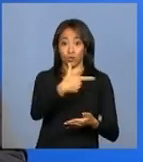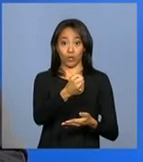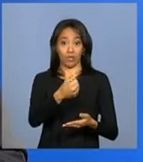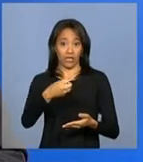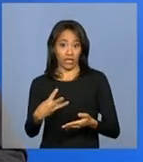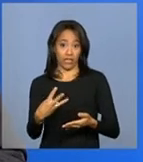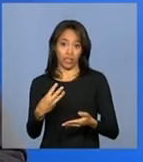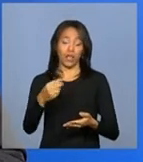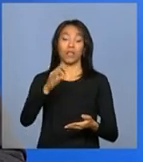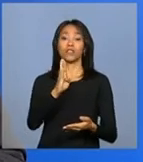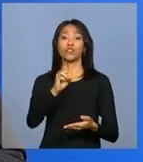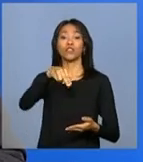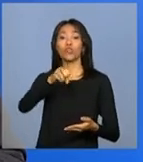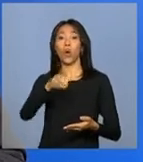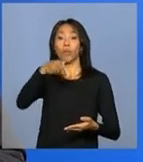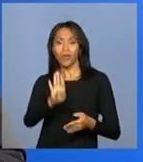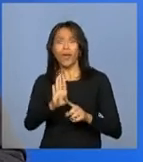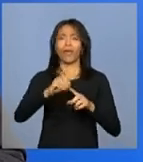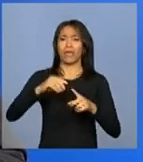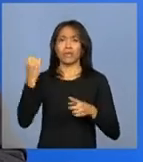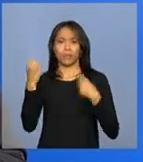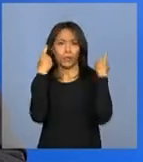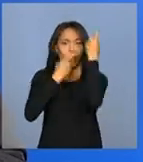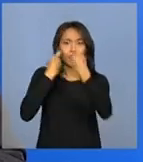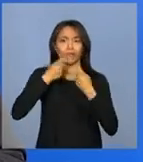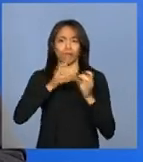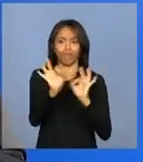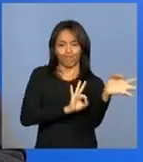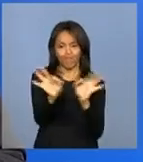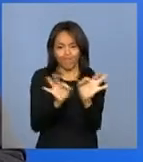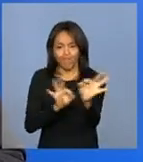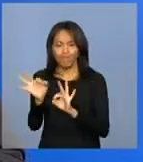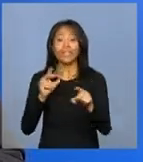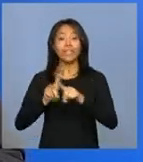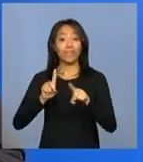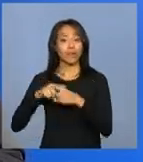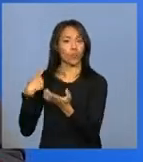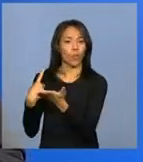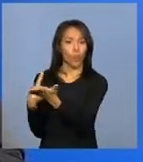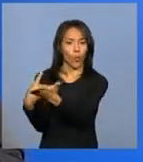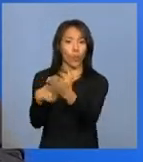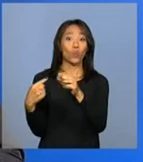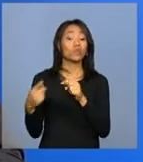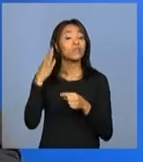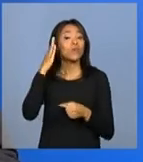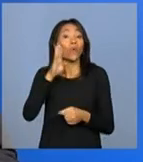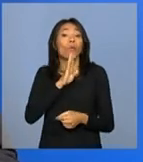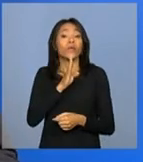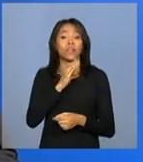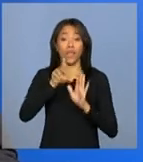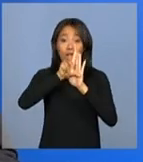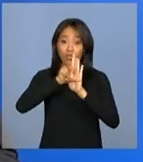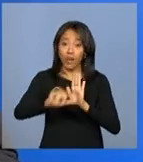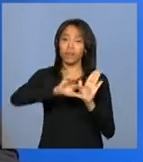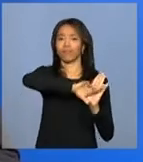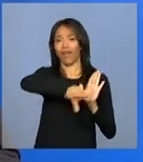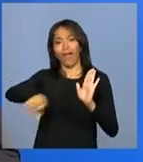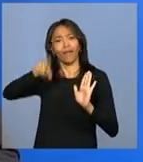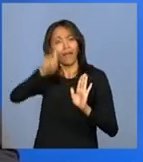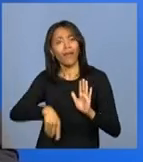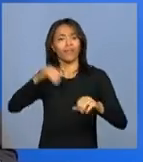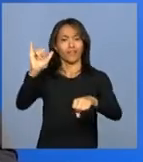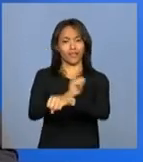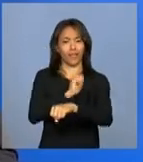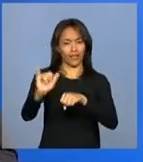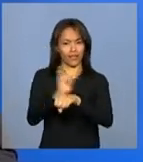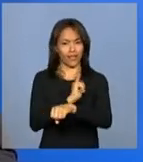é a valorização do planejamento e o perfeito entendimento das leis orçamentárias como as estratégias